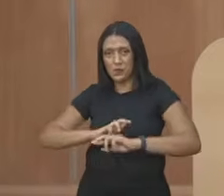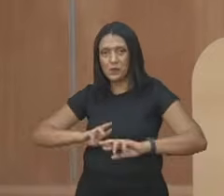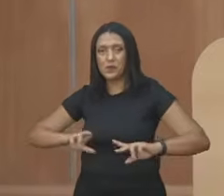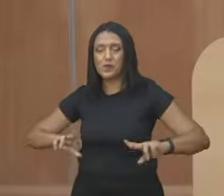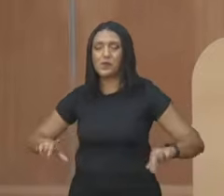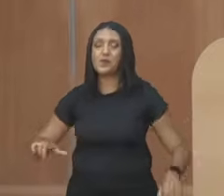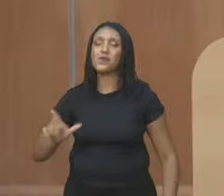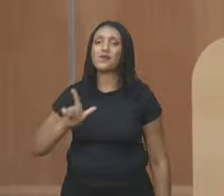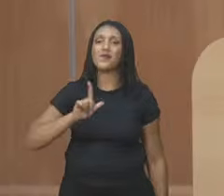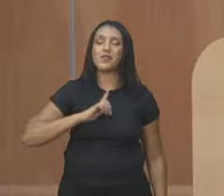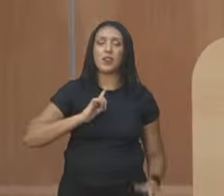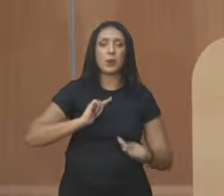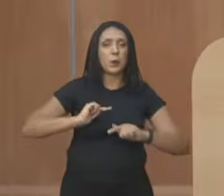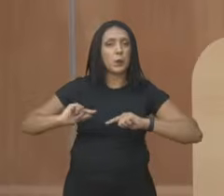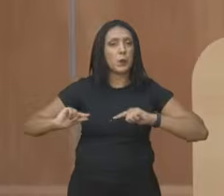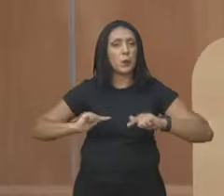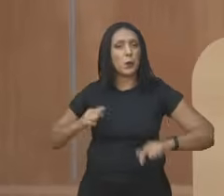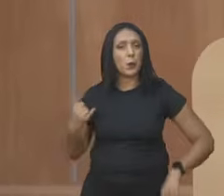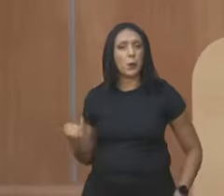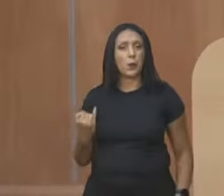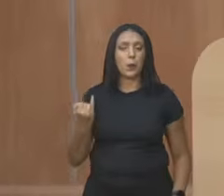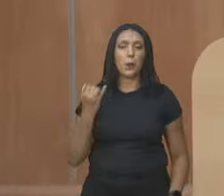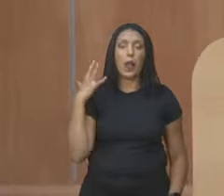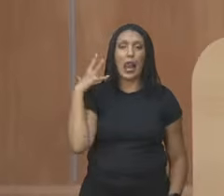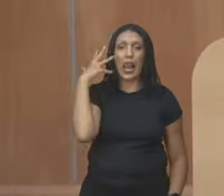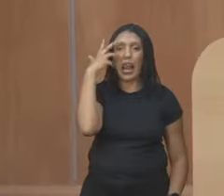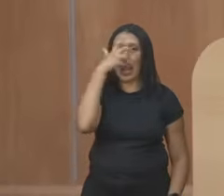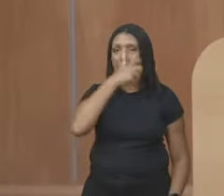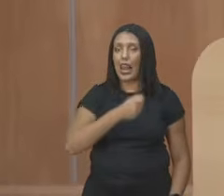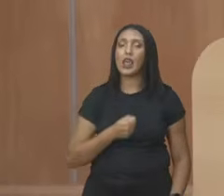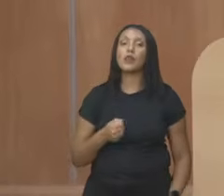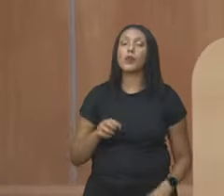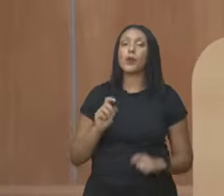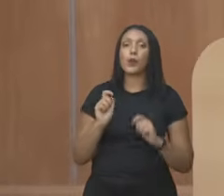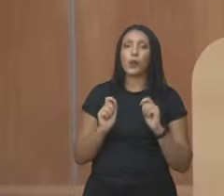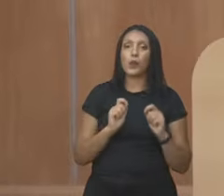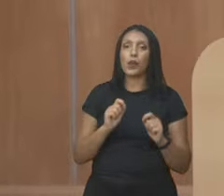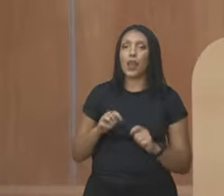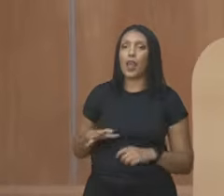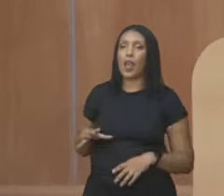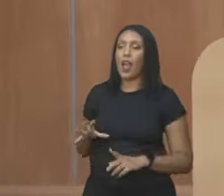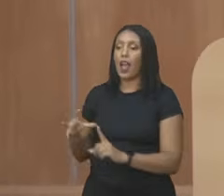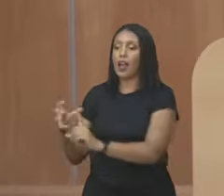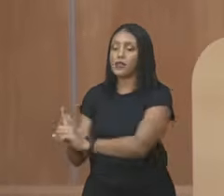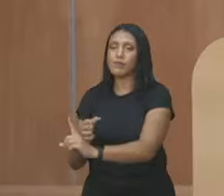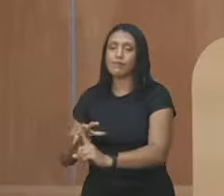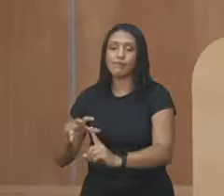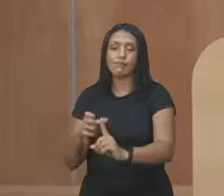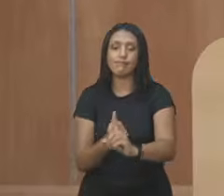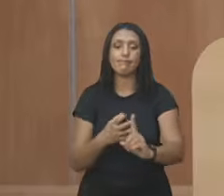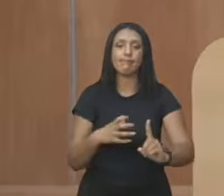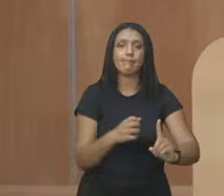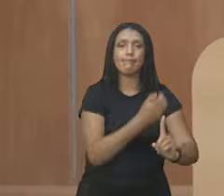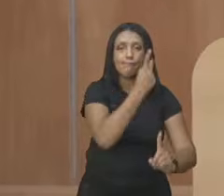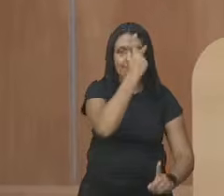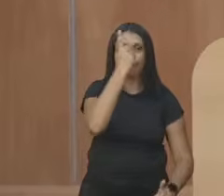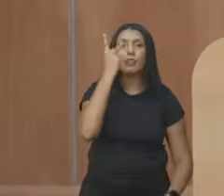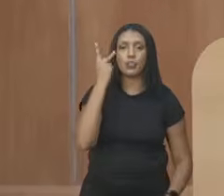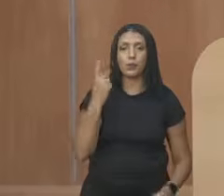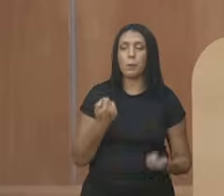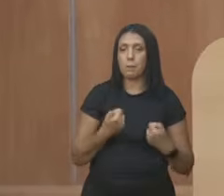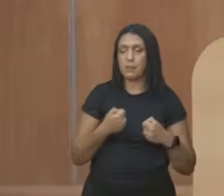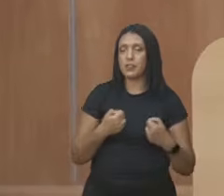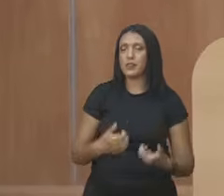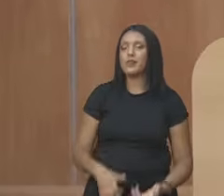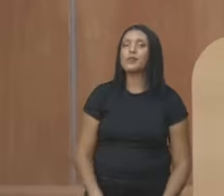que fazem esse trabalho também de resgate desse ser humano que precisa deste apoio. Hoje a gente vê as pessoas, muitas vezes, julgando,